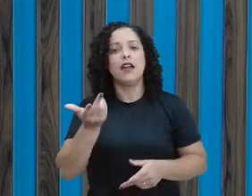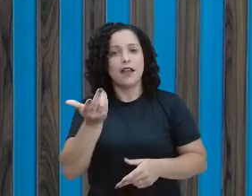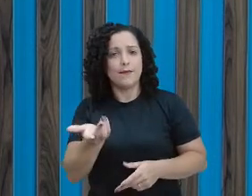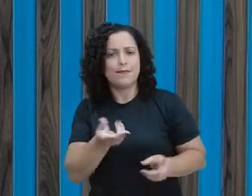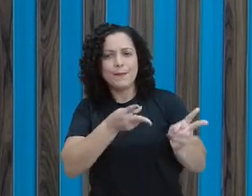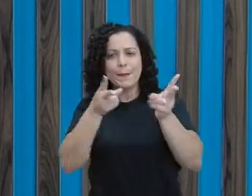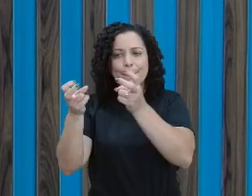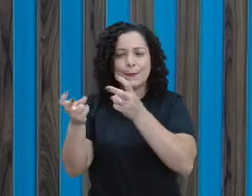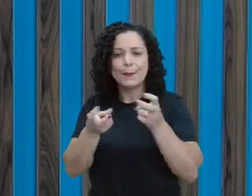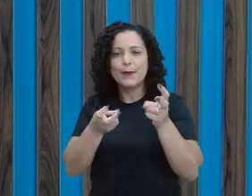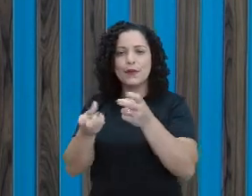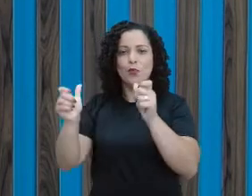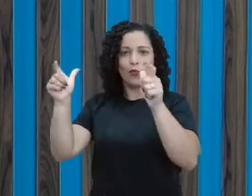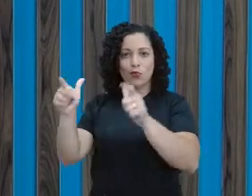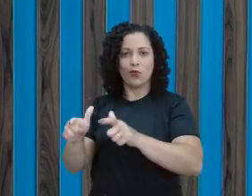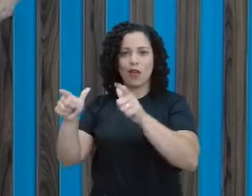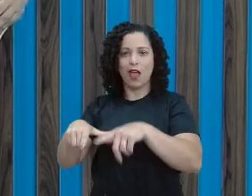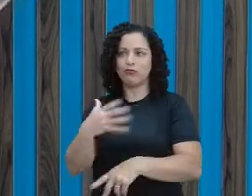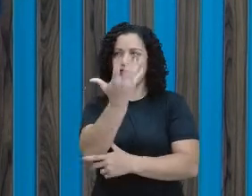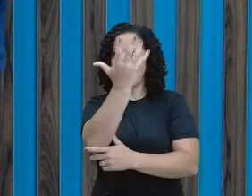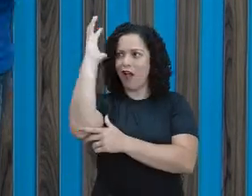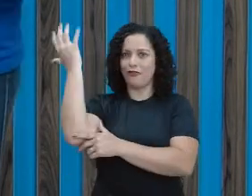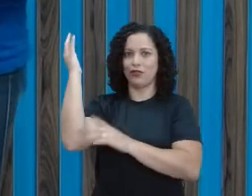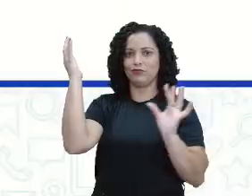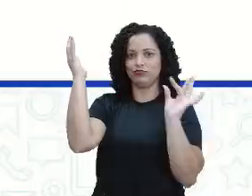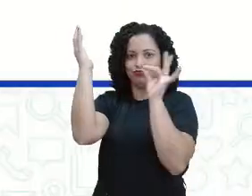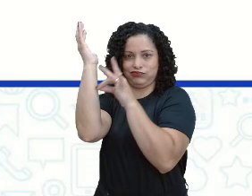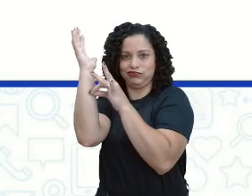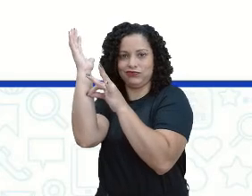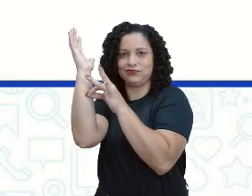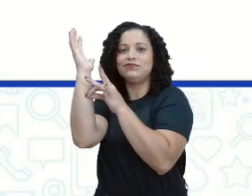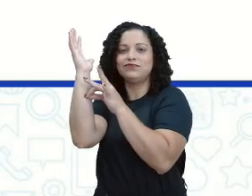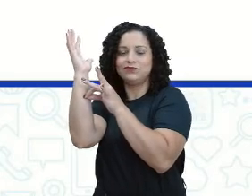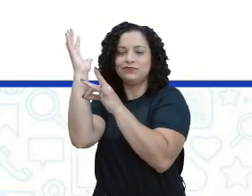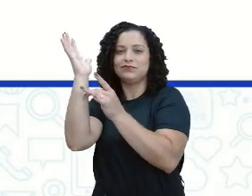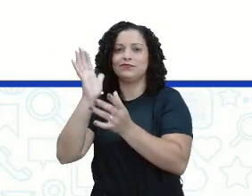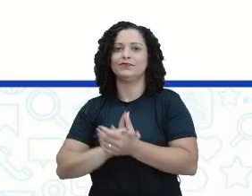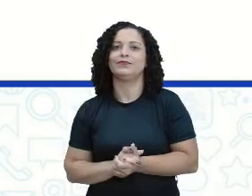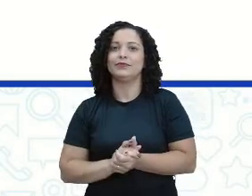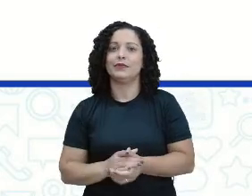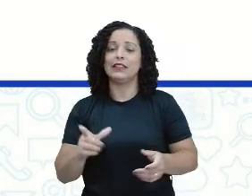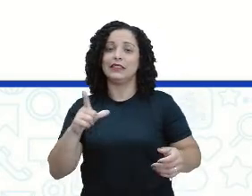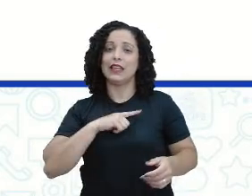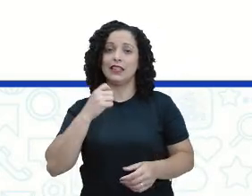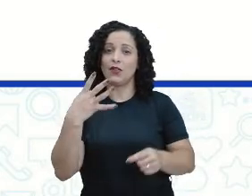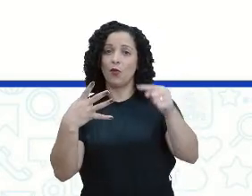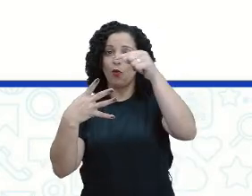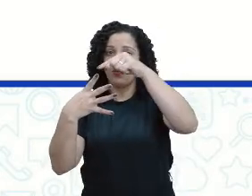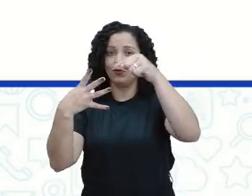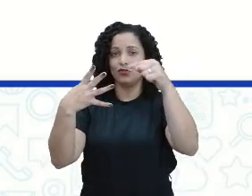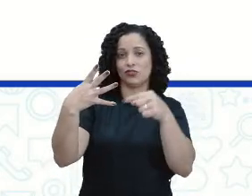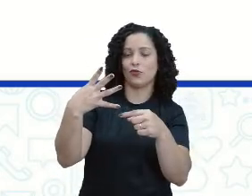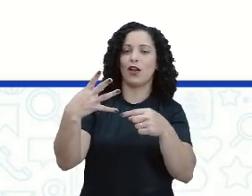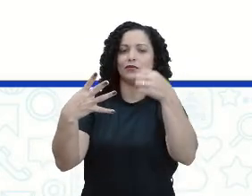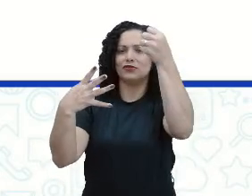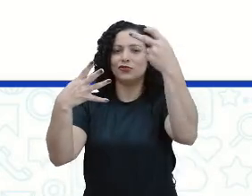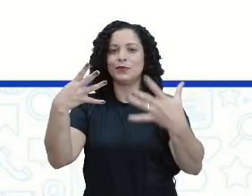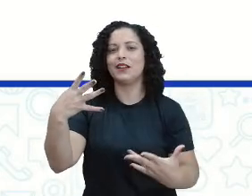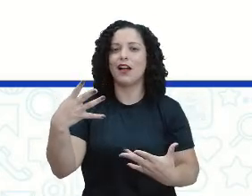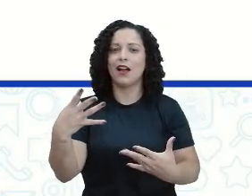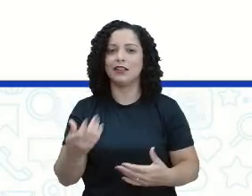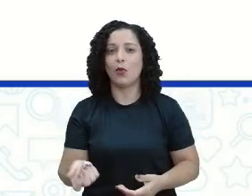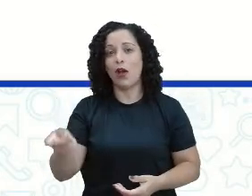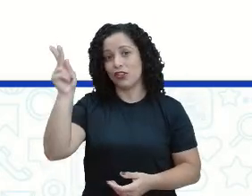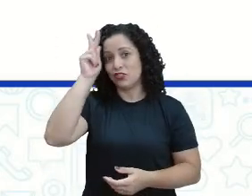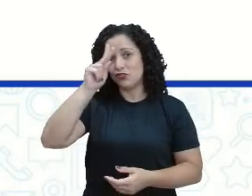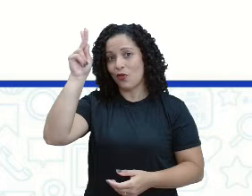ao ambiente. E aí, mais uma vez, aquelas 4 informações para a gente poder classificar. Então, de acordo com a